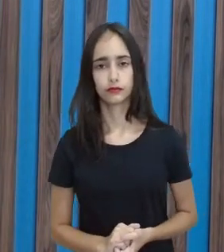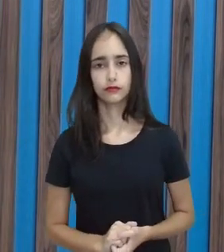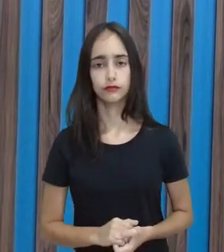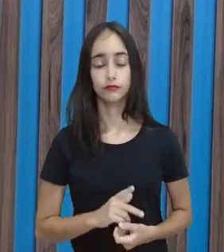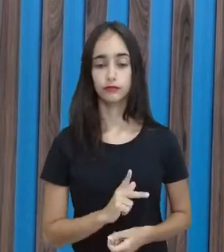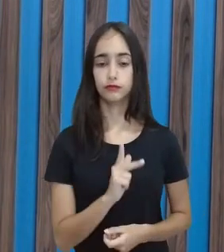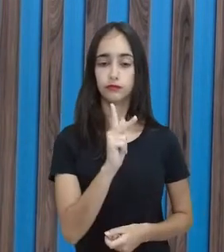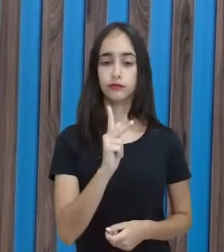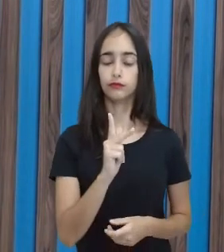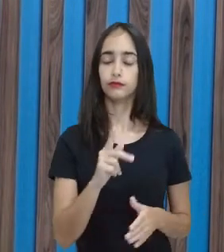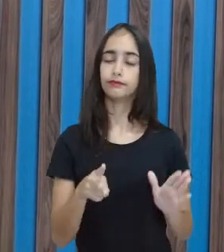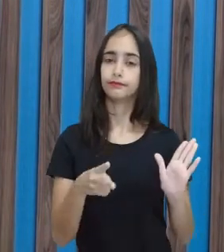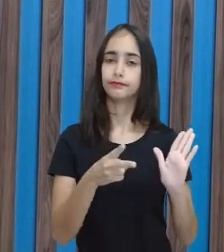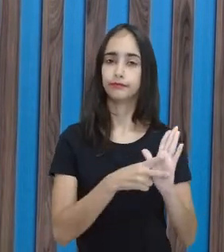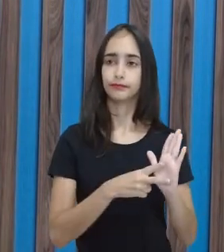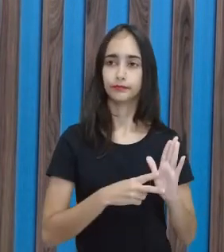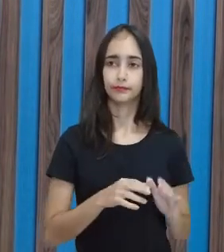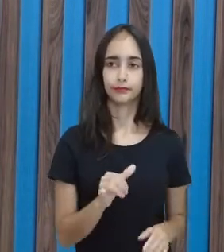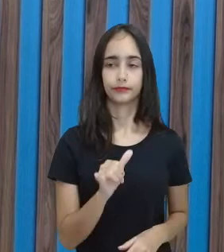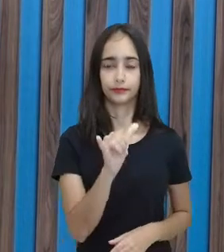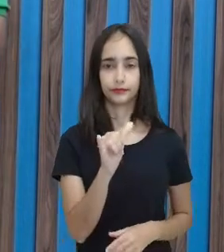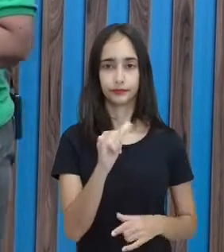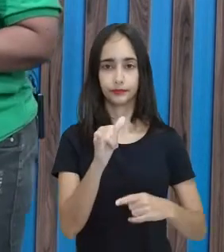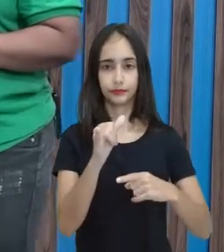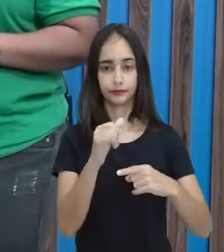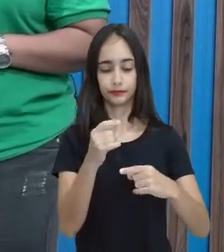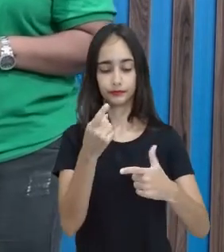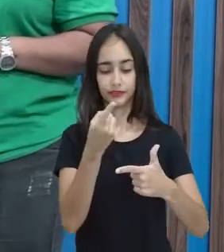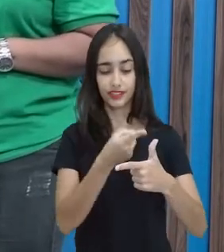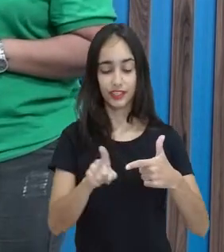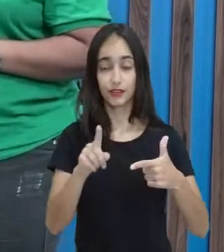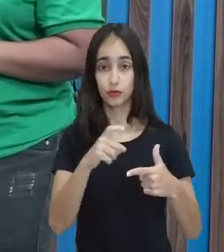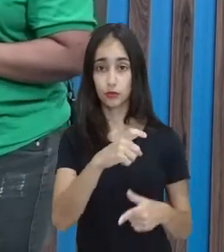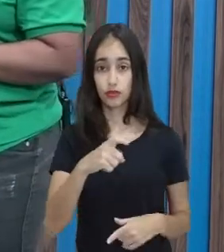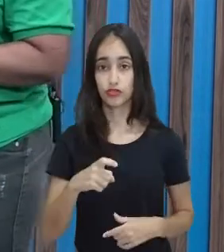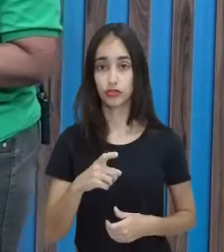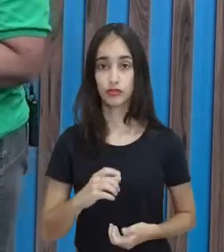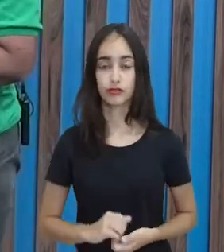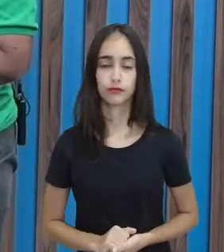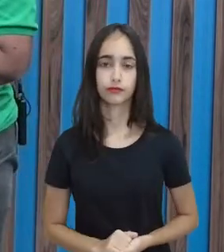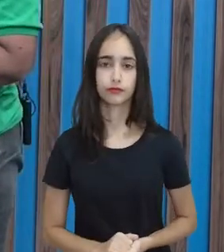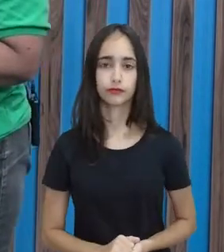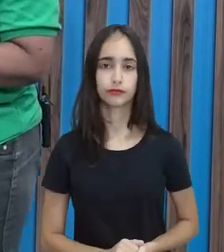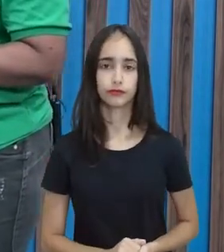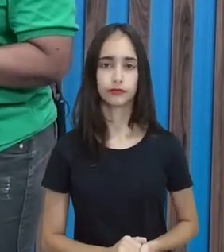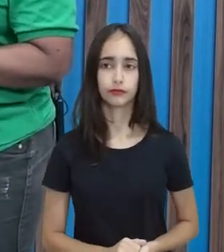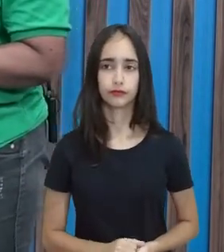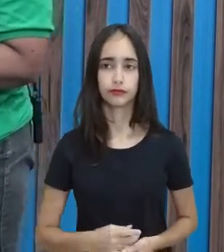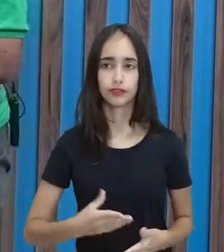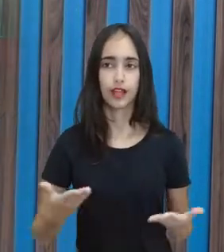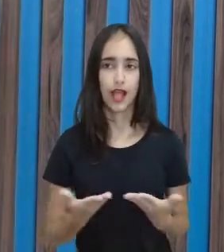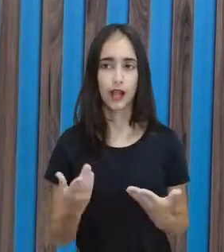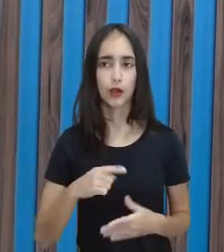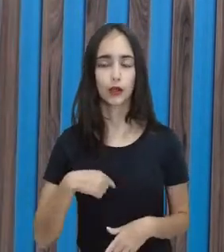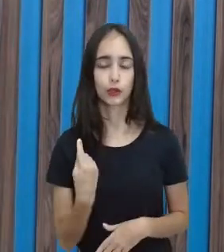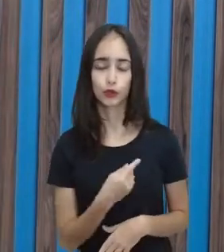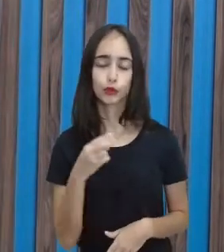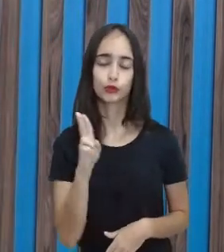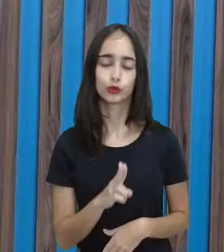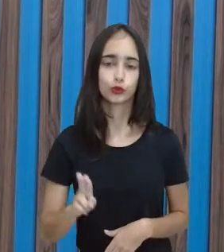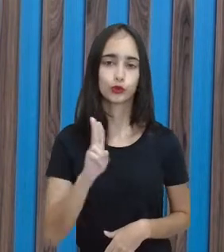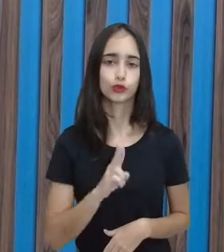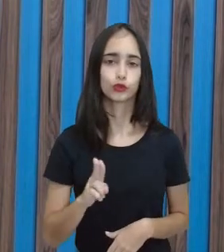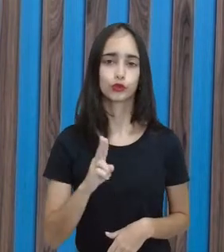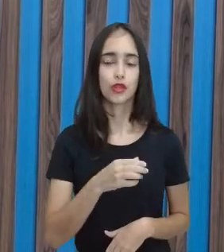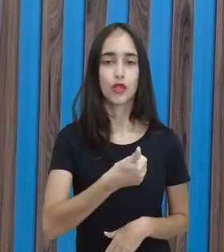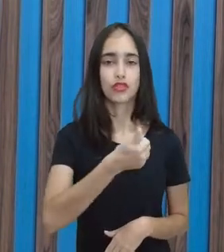k vai ser igual a y dividido por x. Aí aqui a gente utiliza